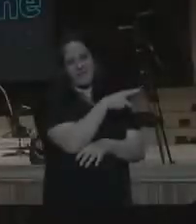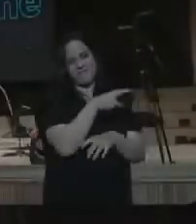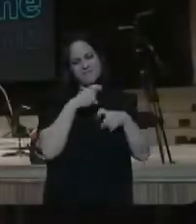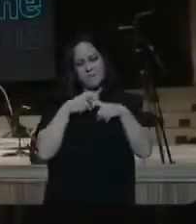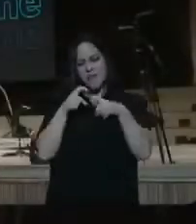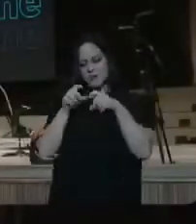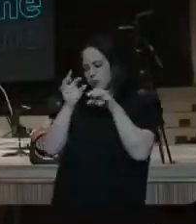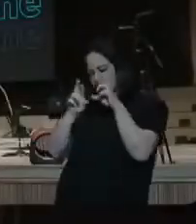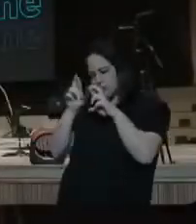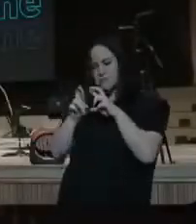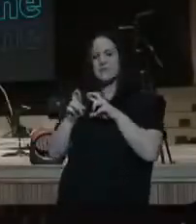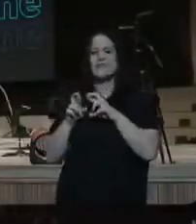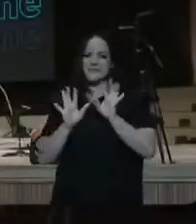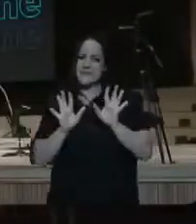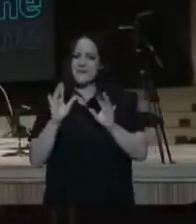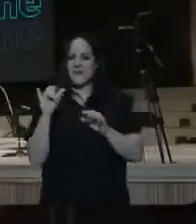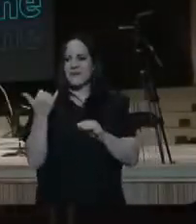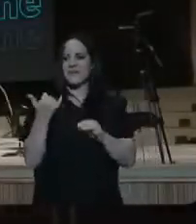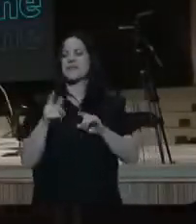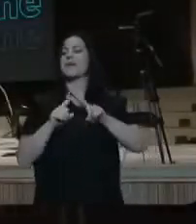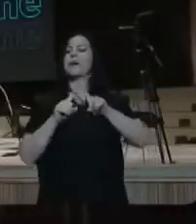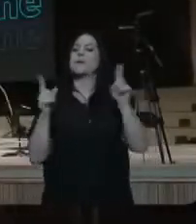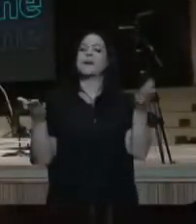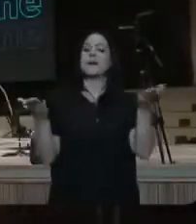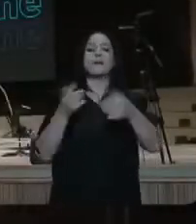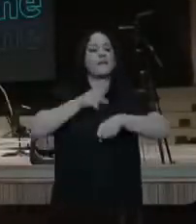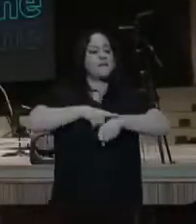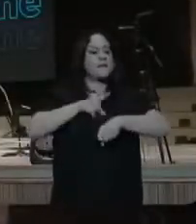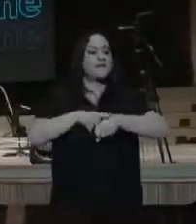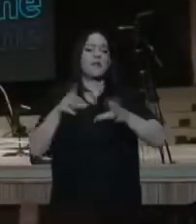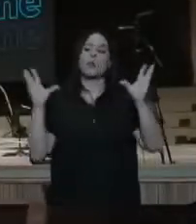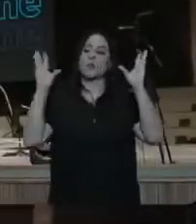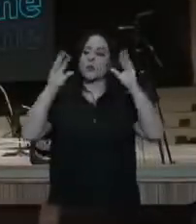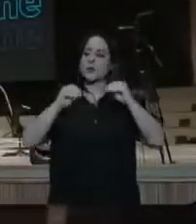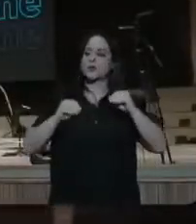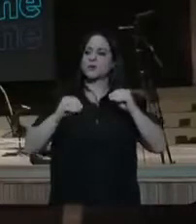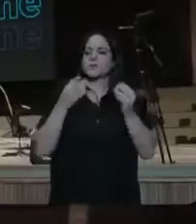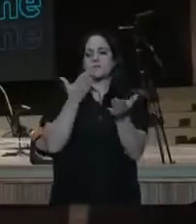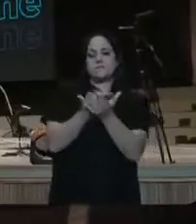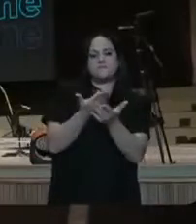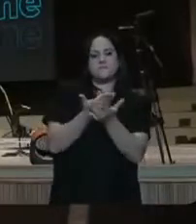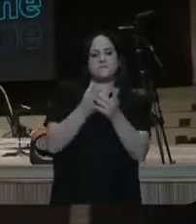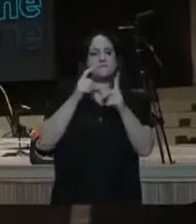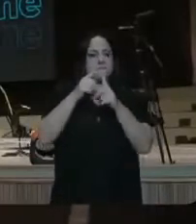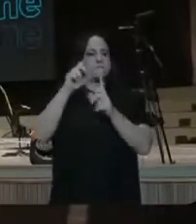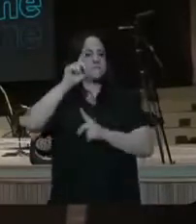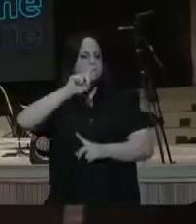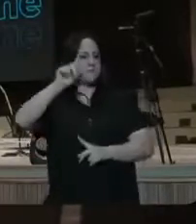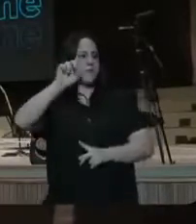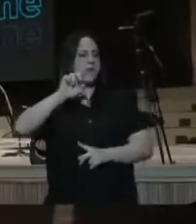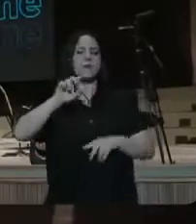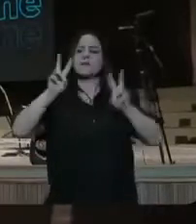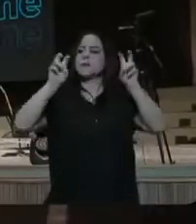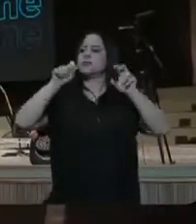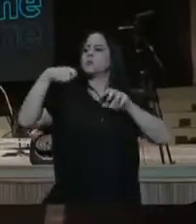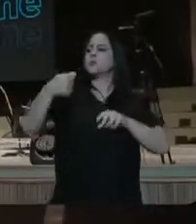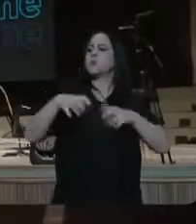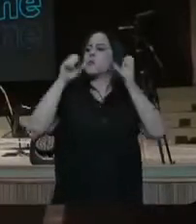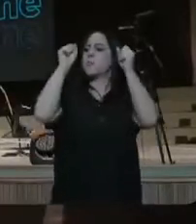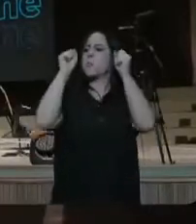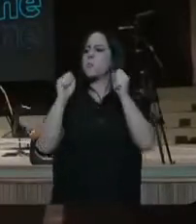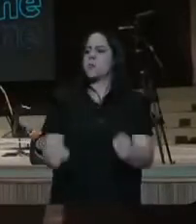mas eu quero tirar um tempo nessa noite para meditar com você sob o poder de uma visão